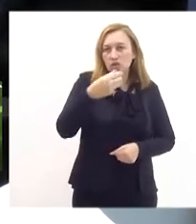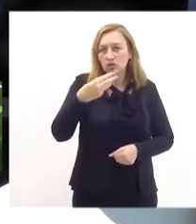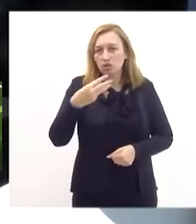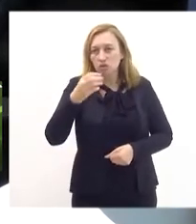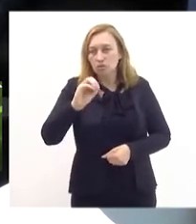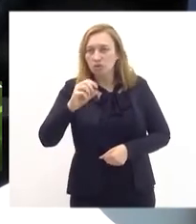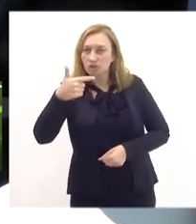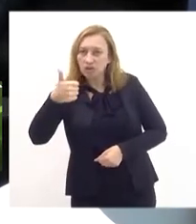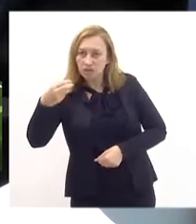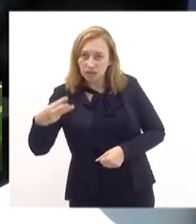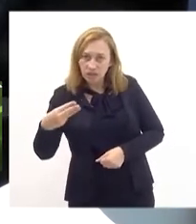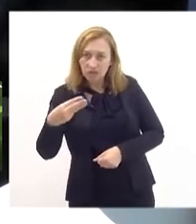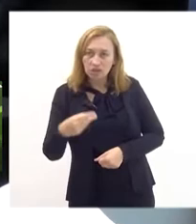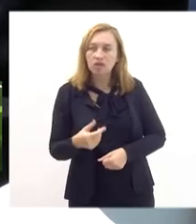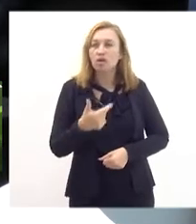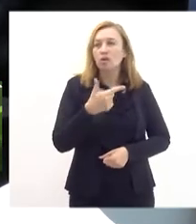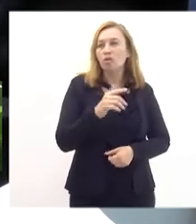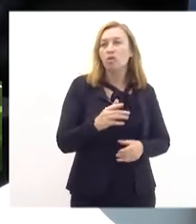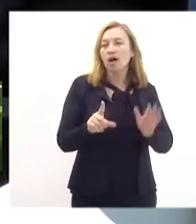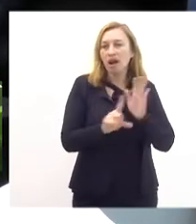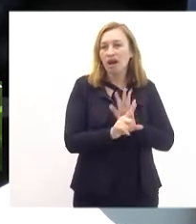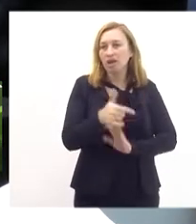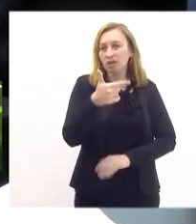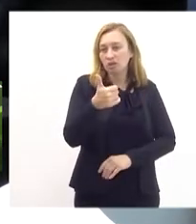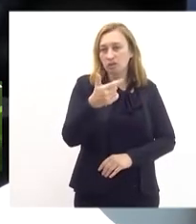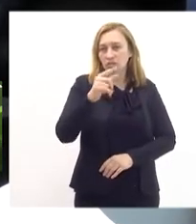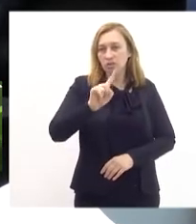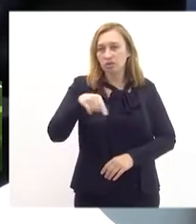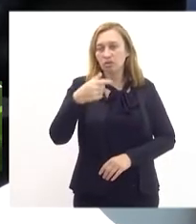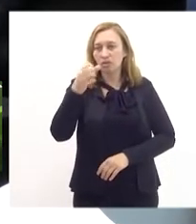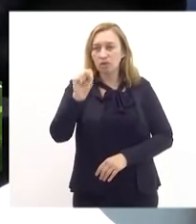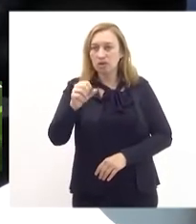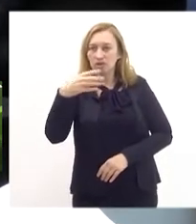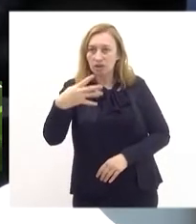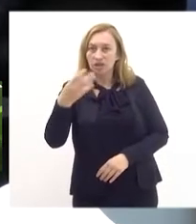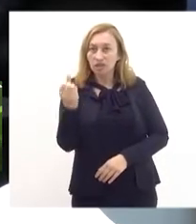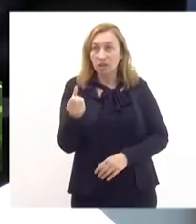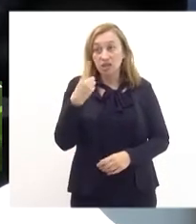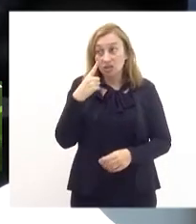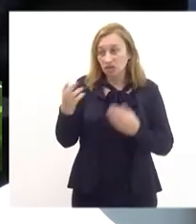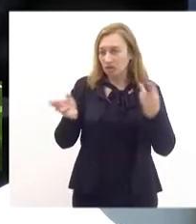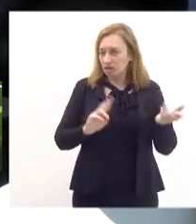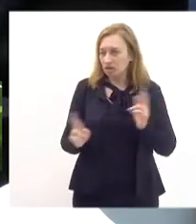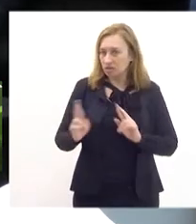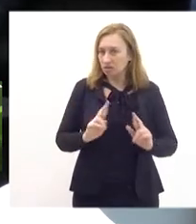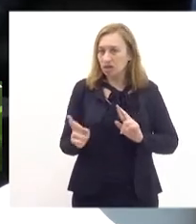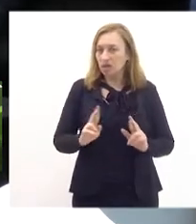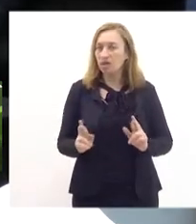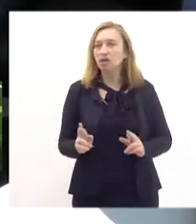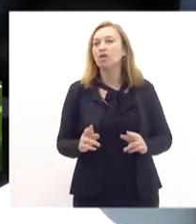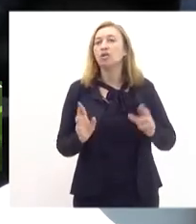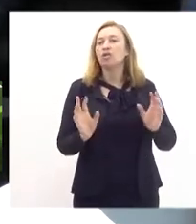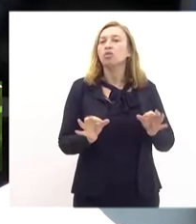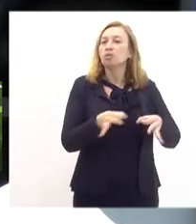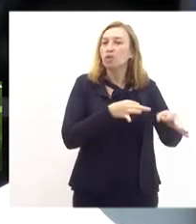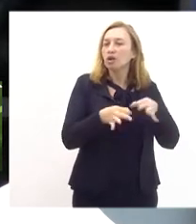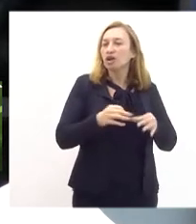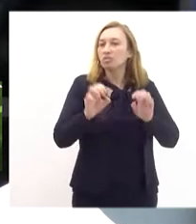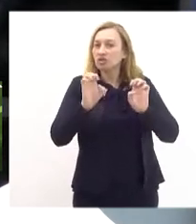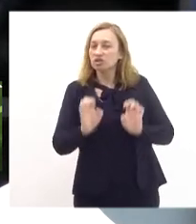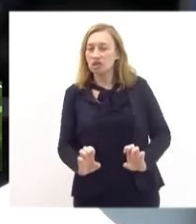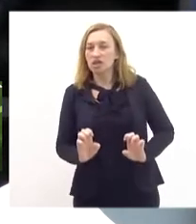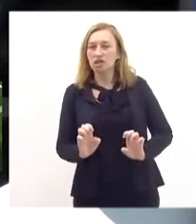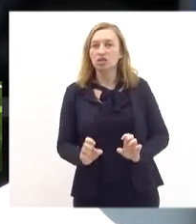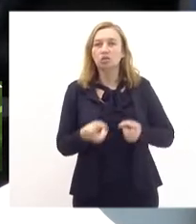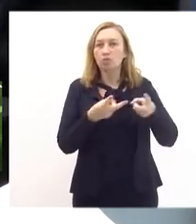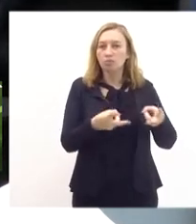Lei 12.846. Ali a gente já extrai algumas questões relacionadas ao programa de integridade, que quando a